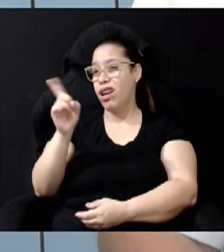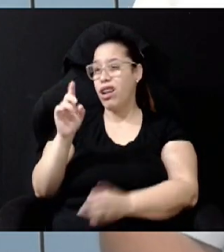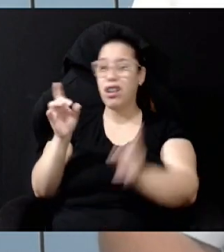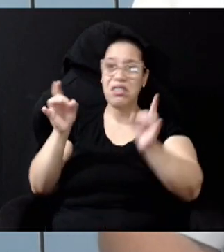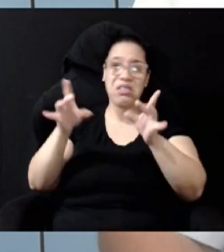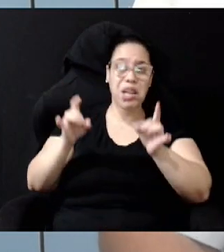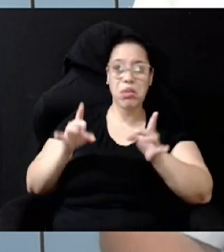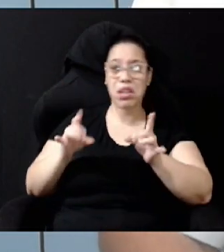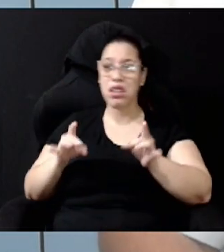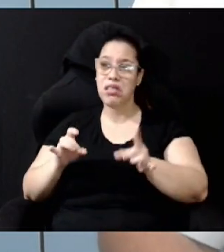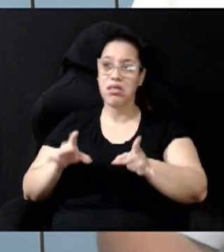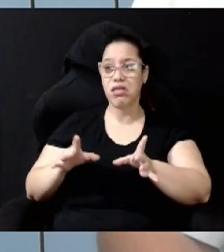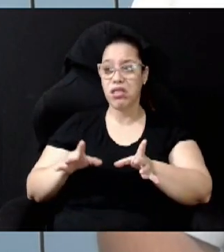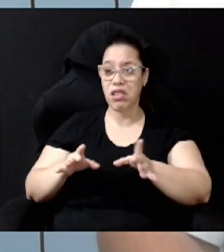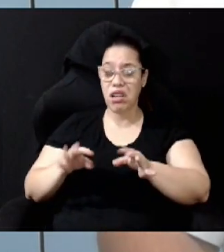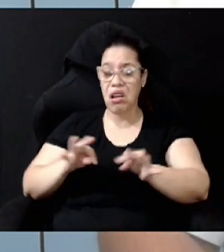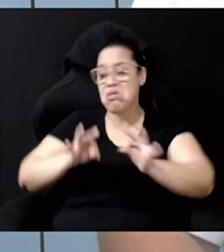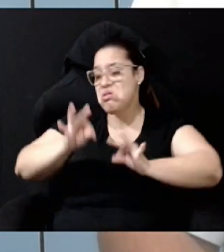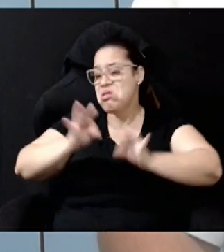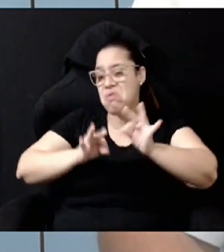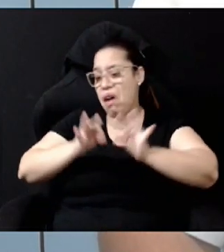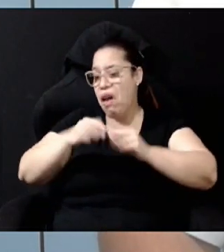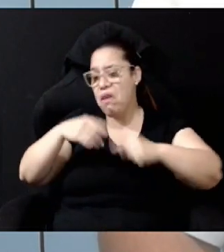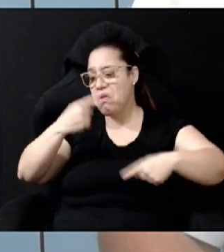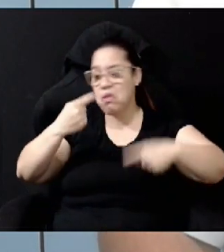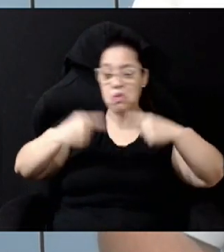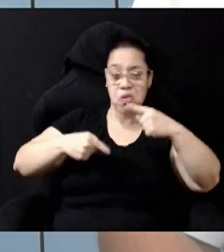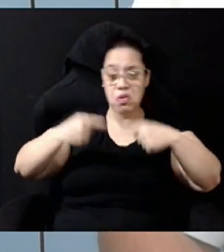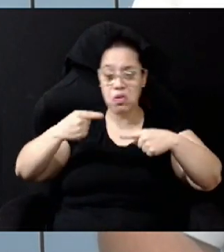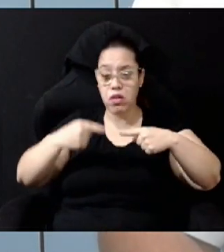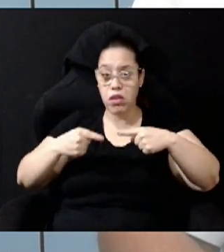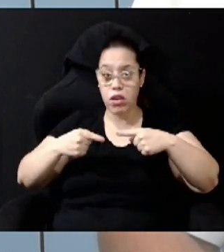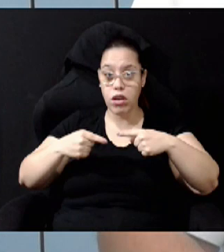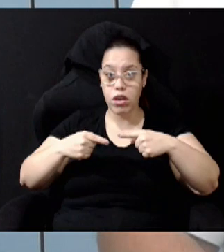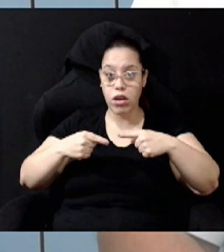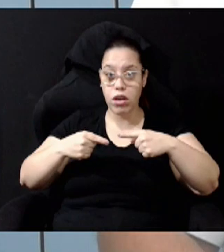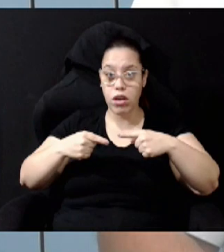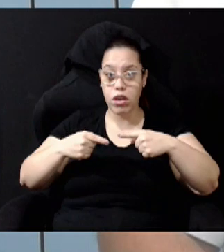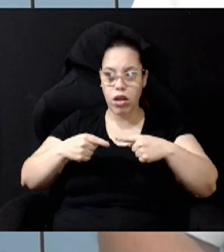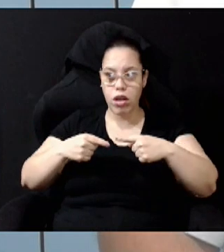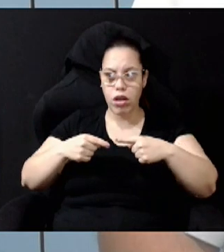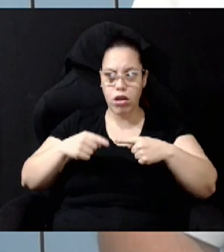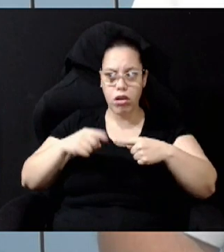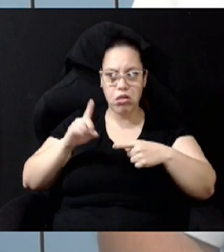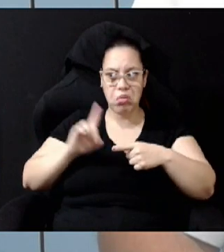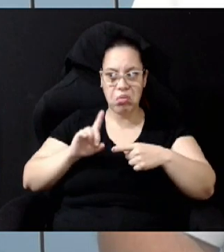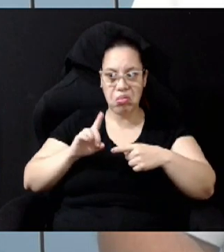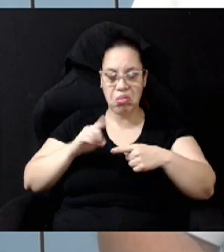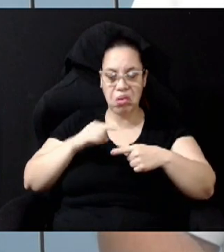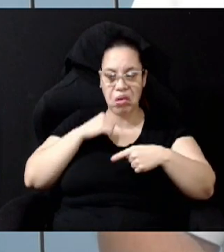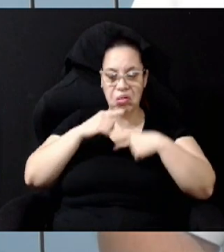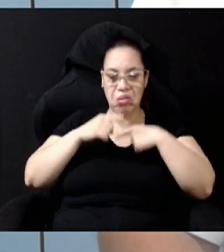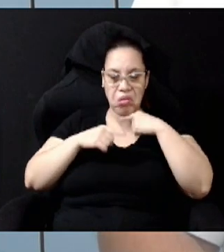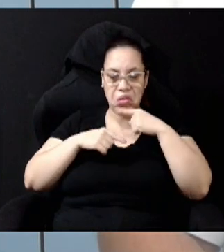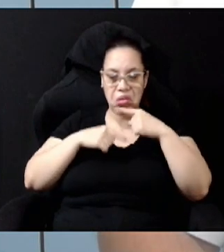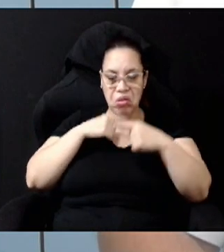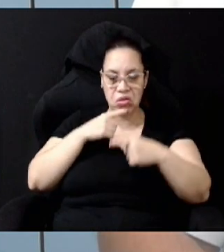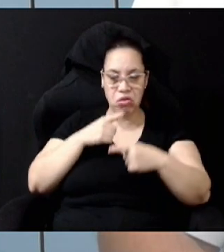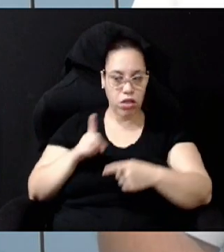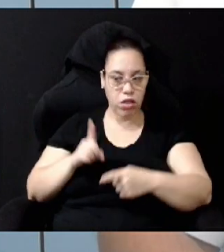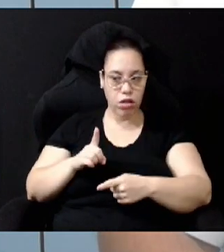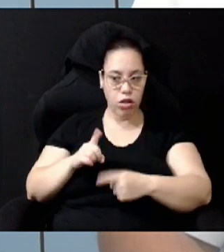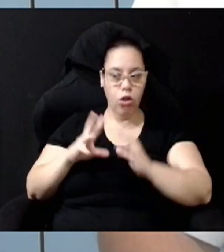os técnicos discutiram, são competentes. Eu não duvido disso, mas isso que ela traz é importante. Todo mundo